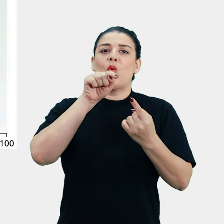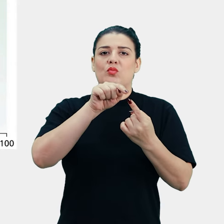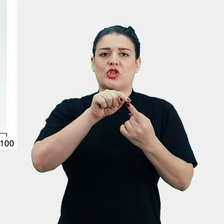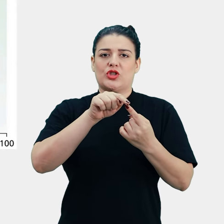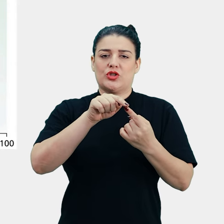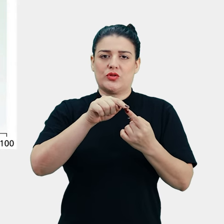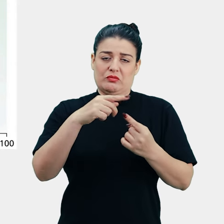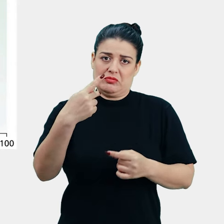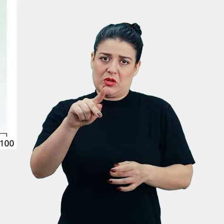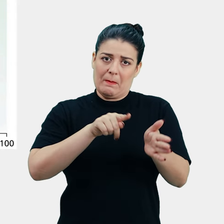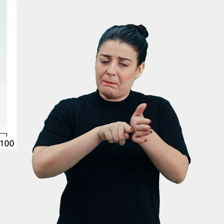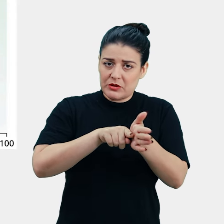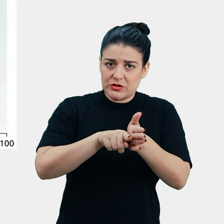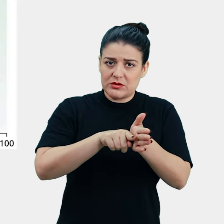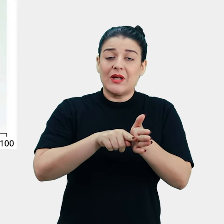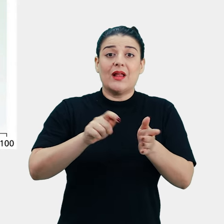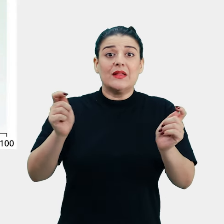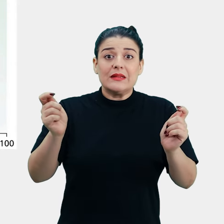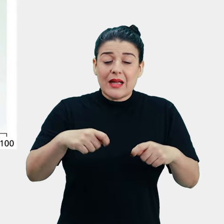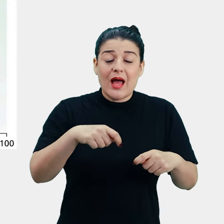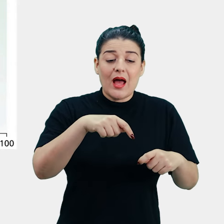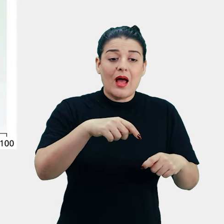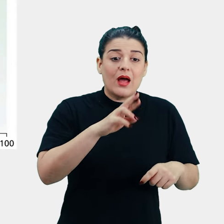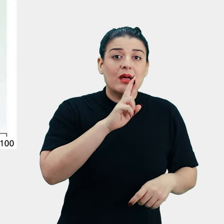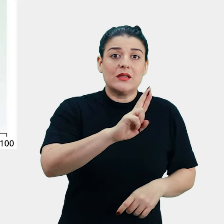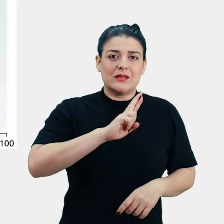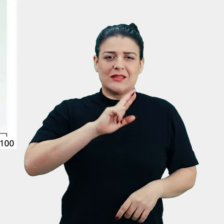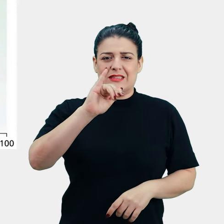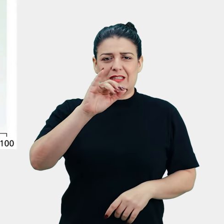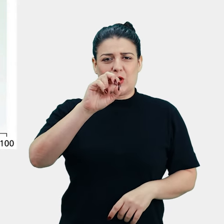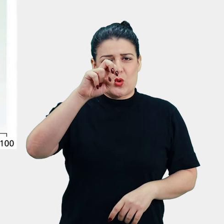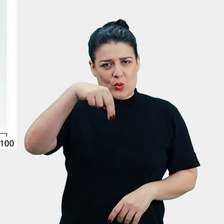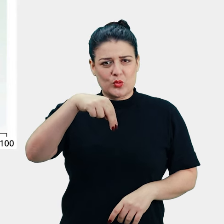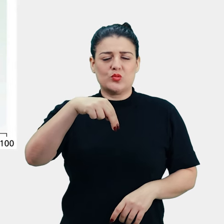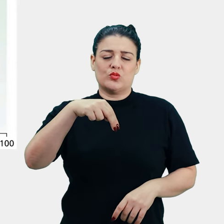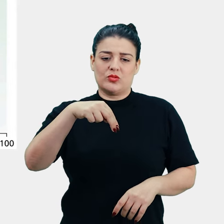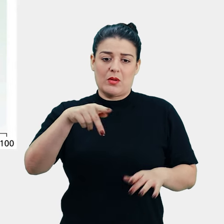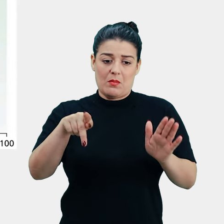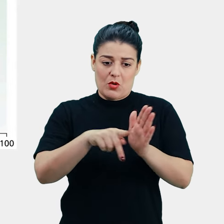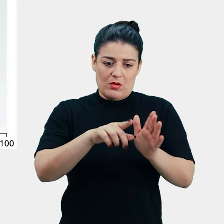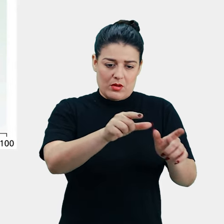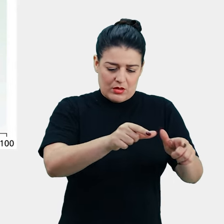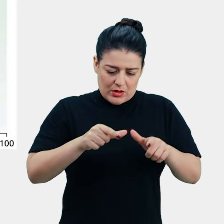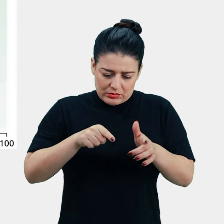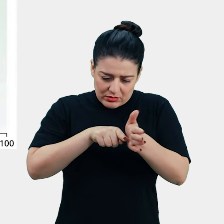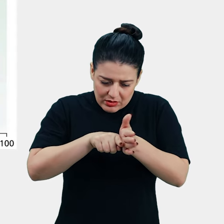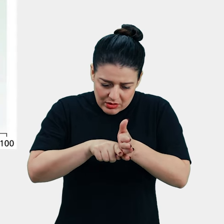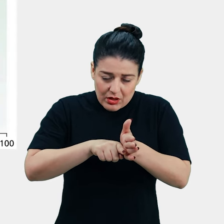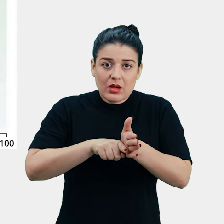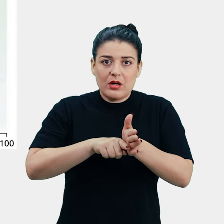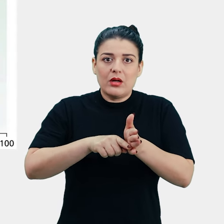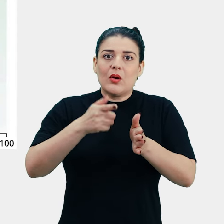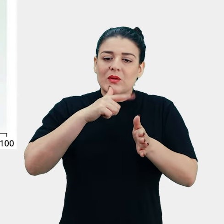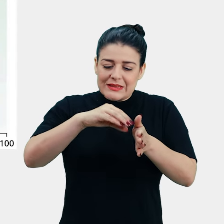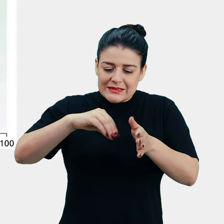massa-carga, e através dela é possível gerar íons da amostra e análise, e aí há uma separação